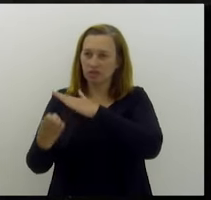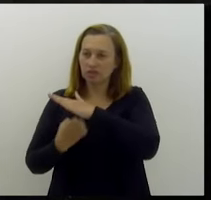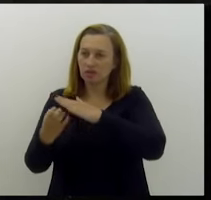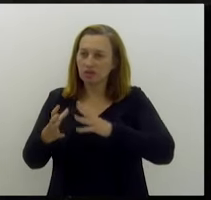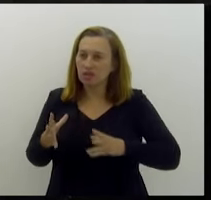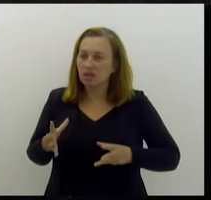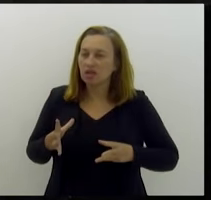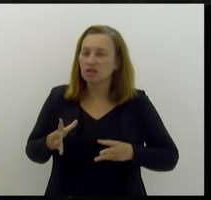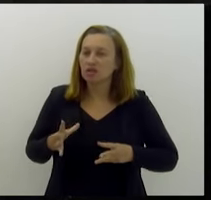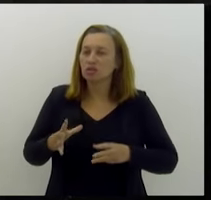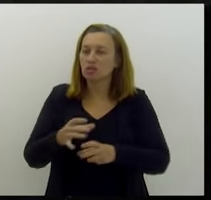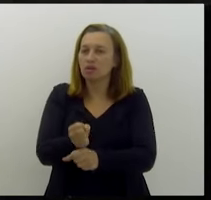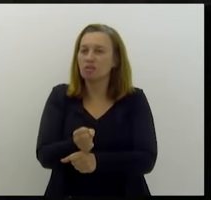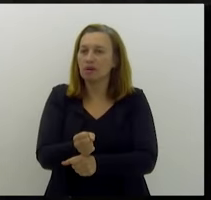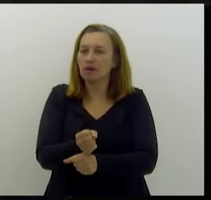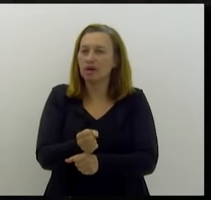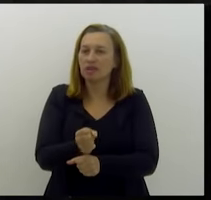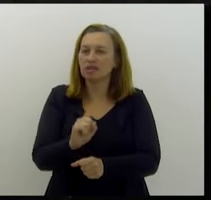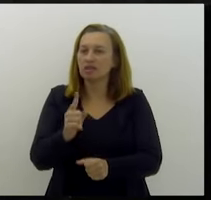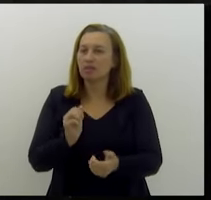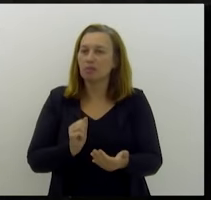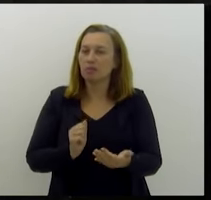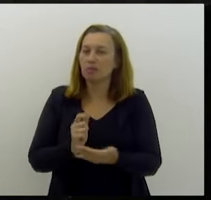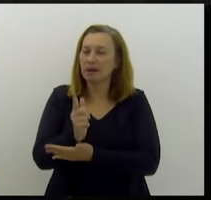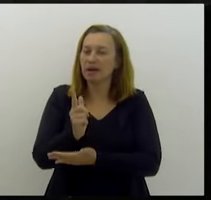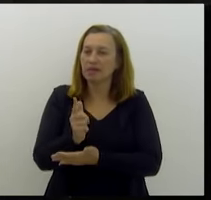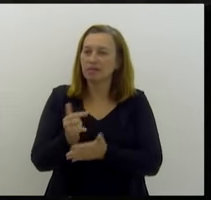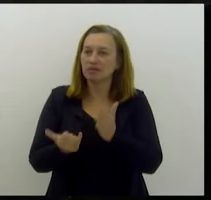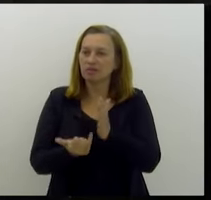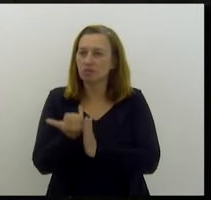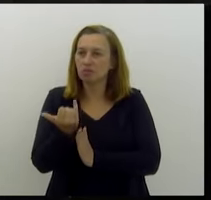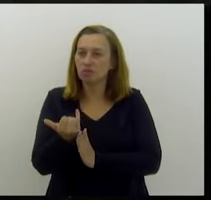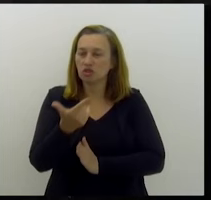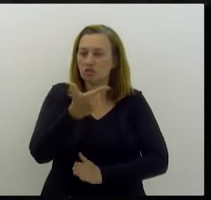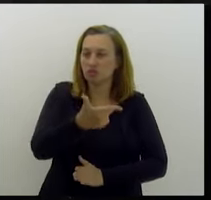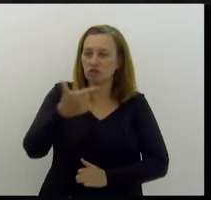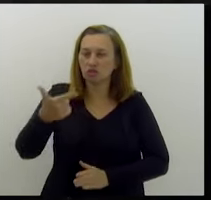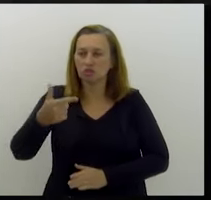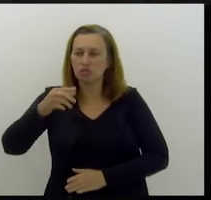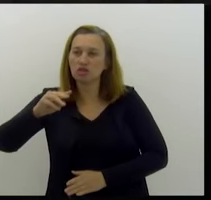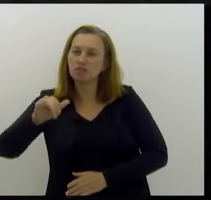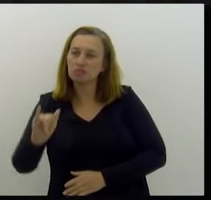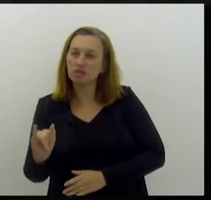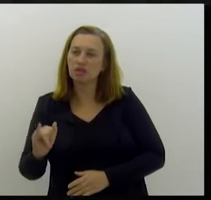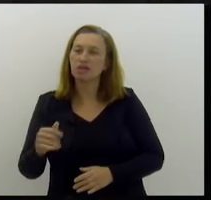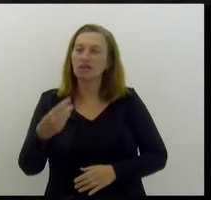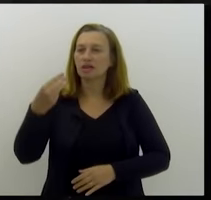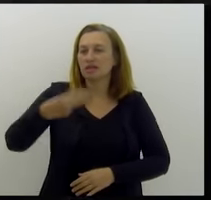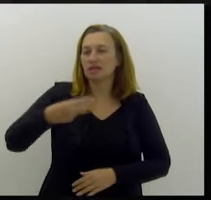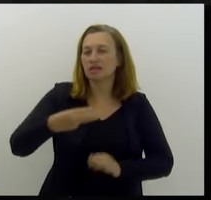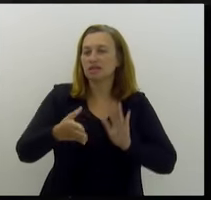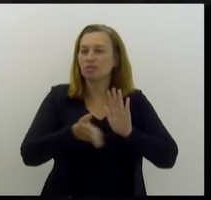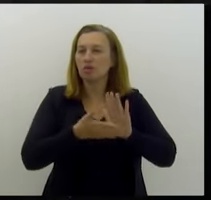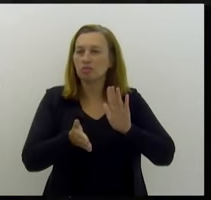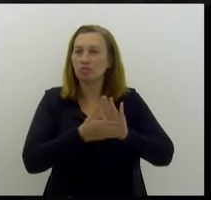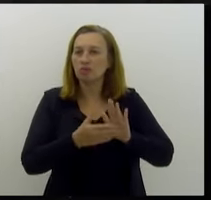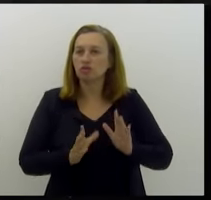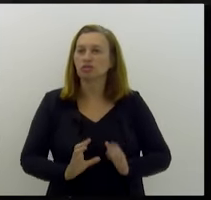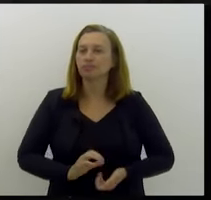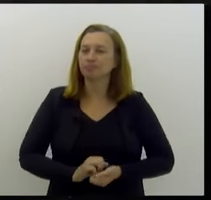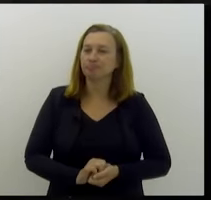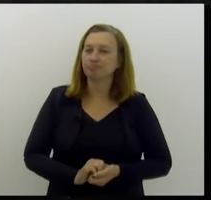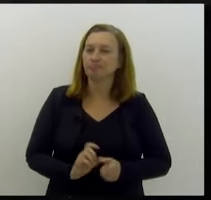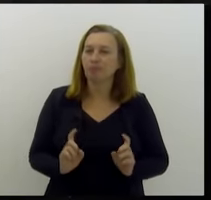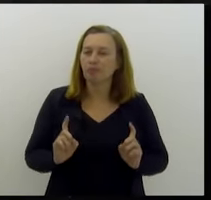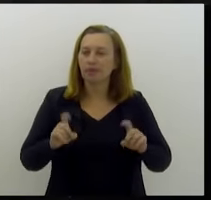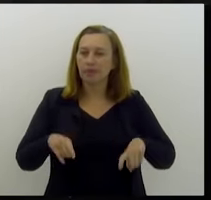renúncia de 22 b então também trago aqui como terceira proposta da nossa bancada um Onde